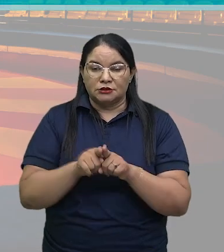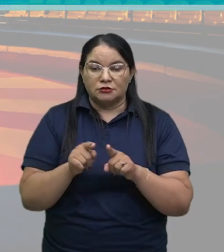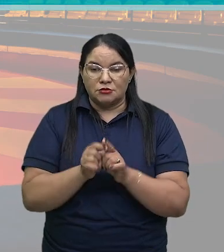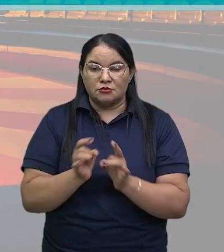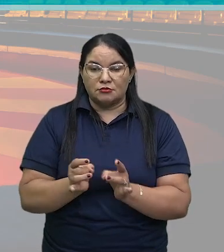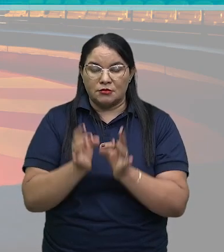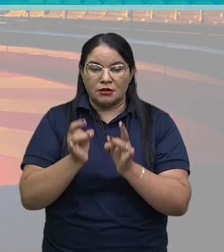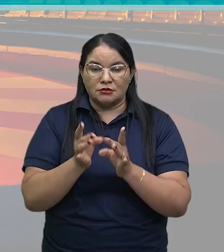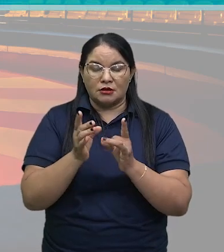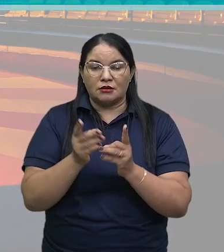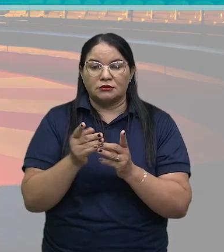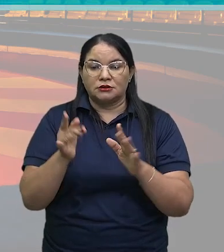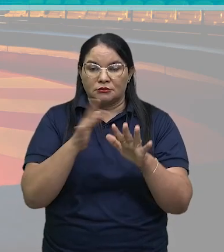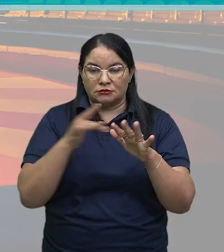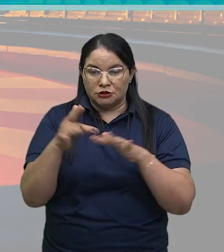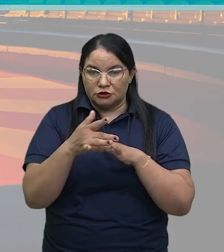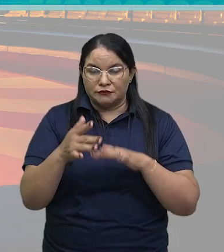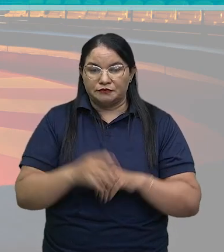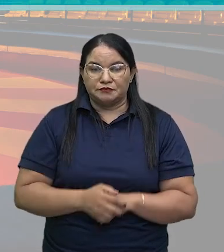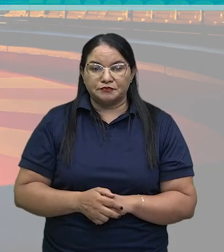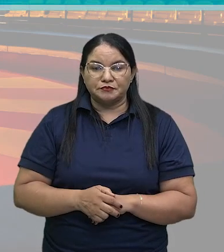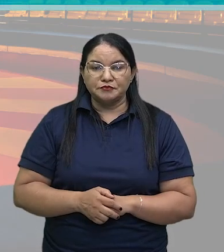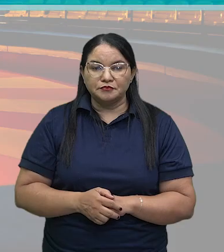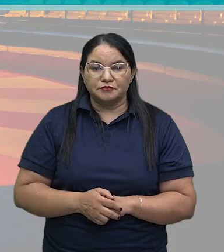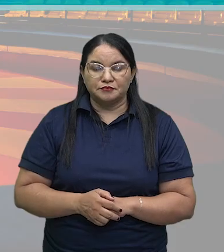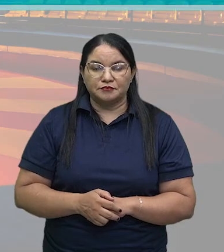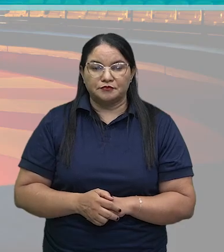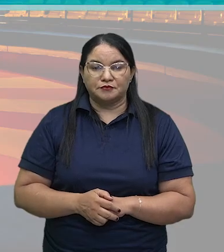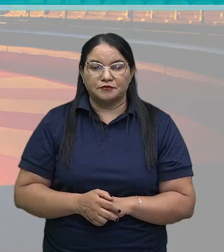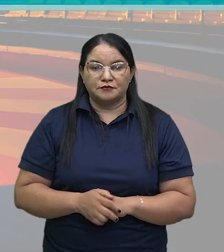e o mercado e a mídia. Bem,